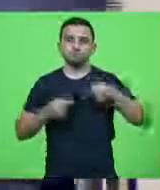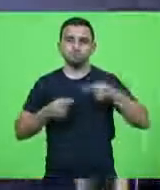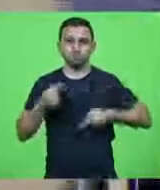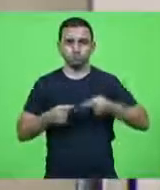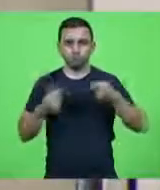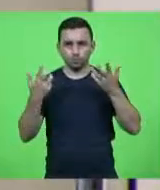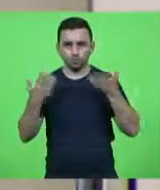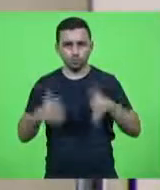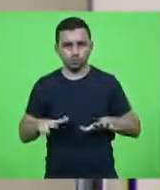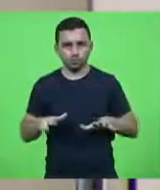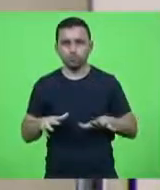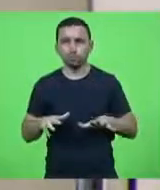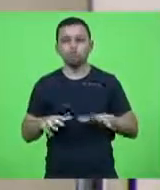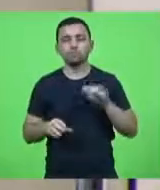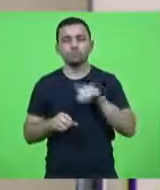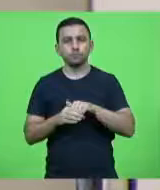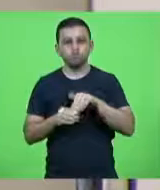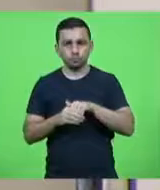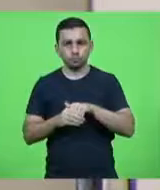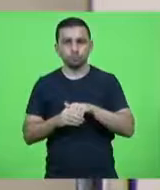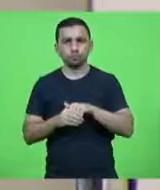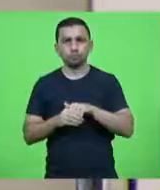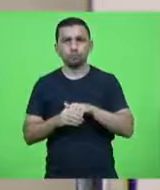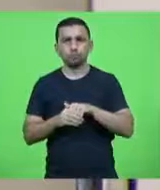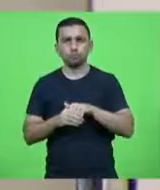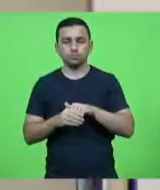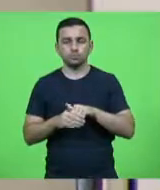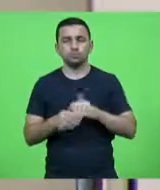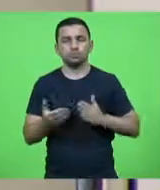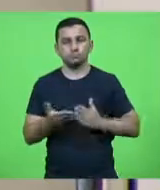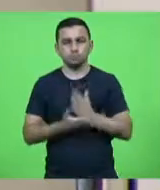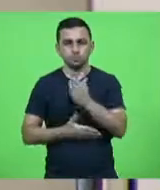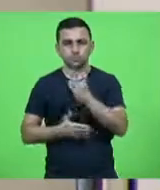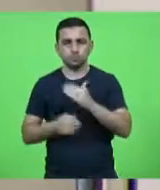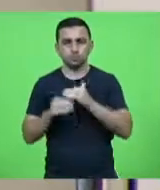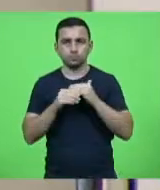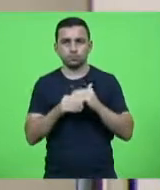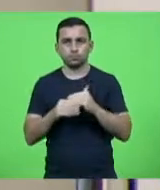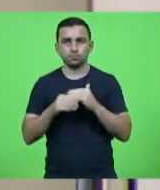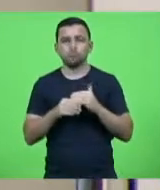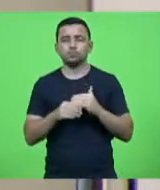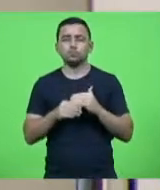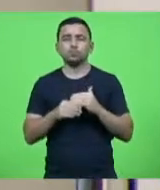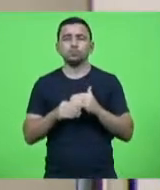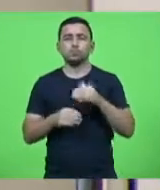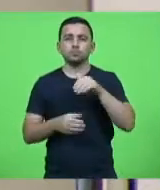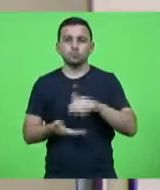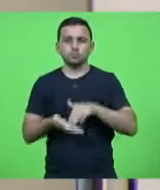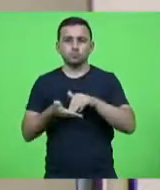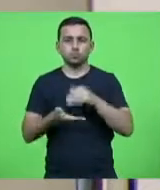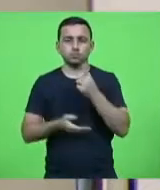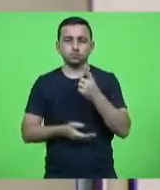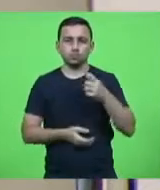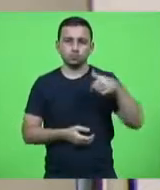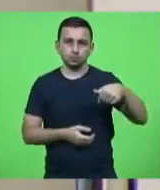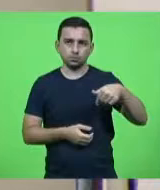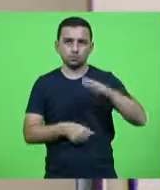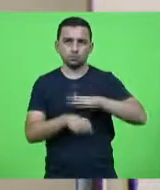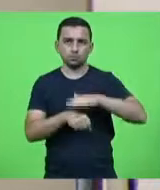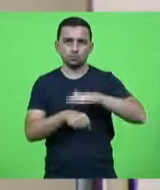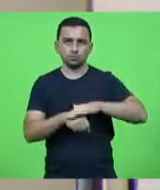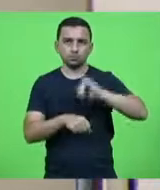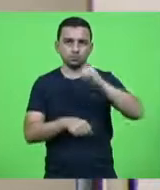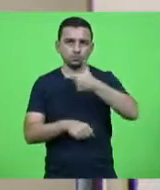discutir. Em votação. Deputados que aprovam, permaneçam como se encontram. Aprovado por unanimidade. Moção 117. Autor deputado Jerry